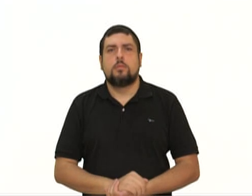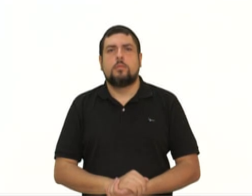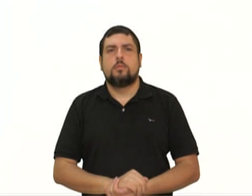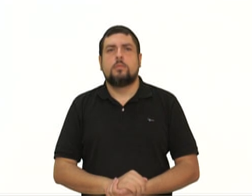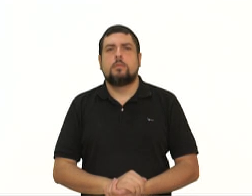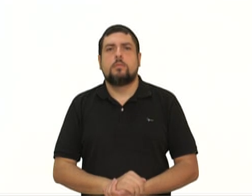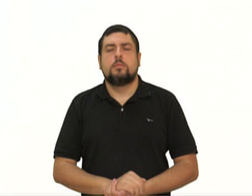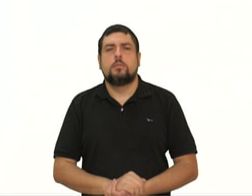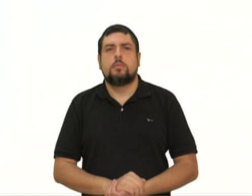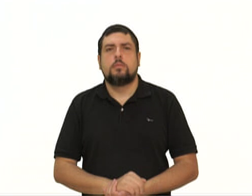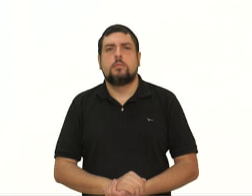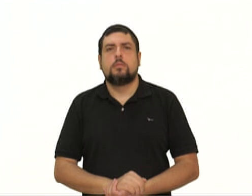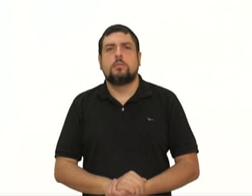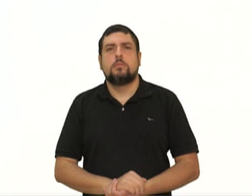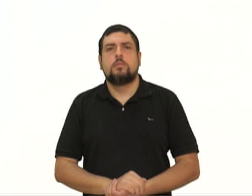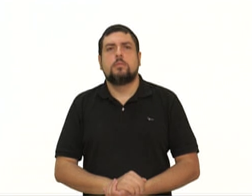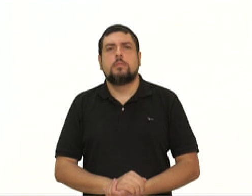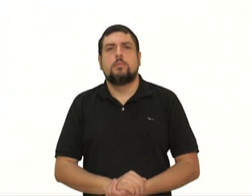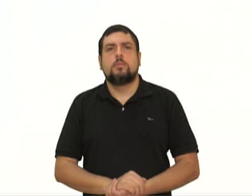Sempre acima do eixo x, olha só.